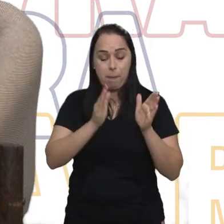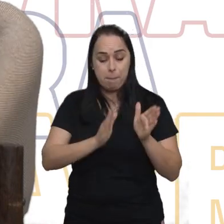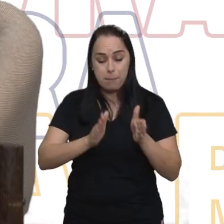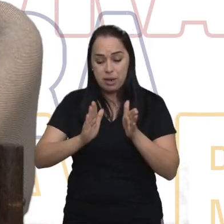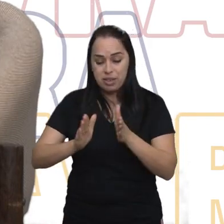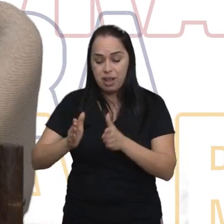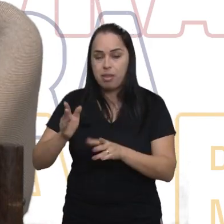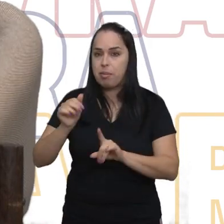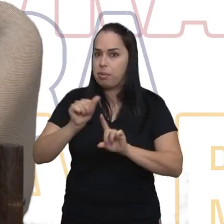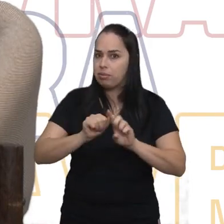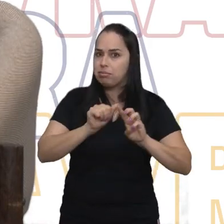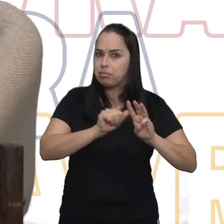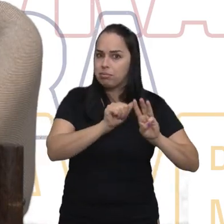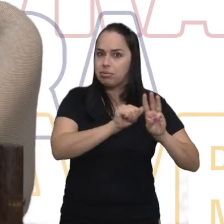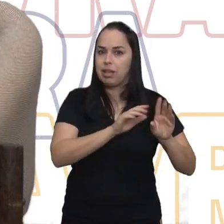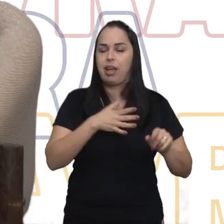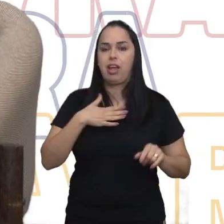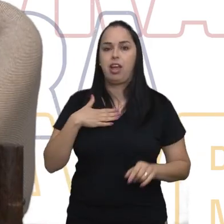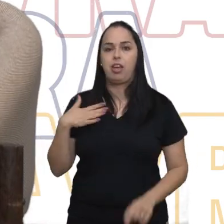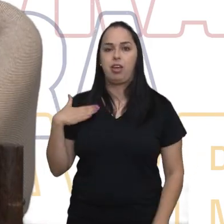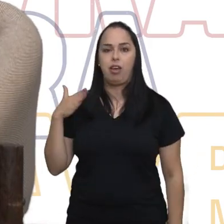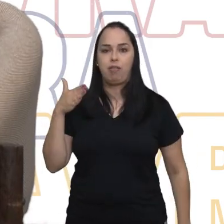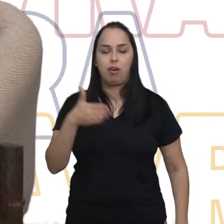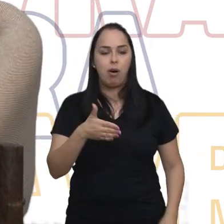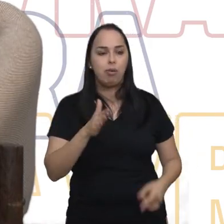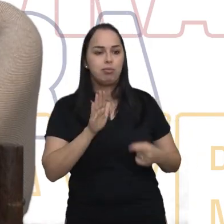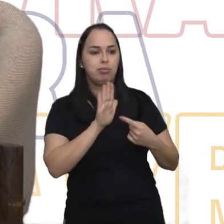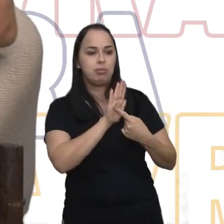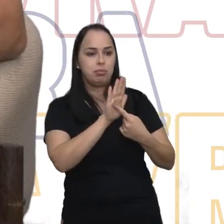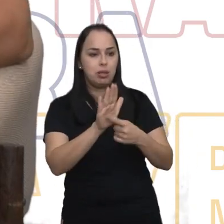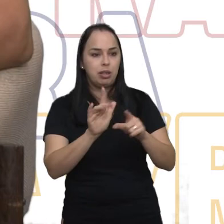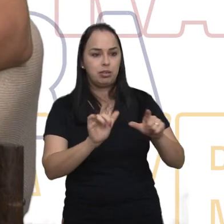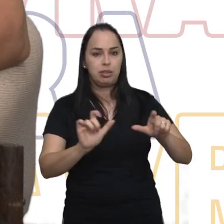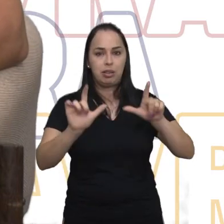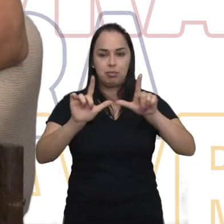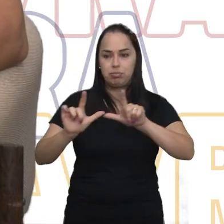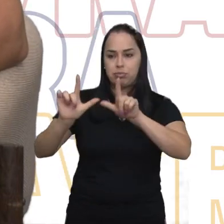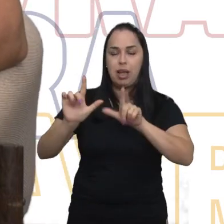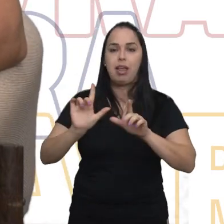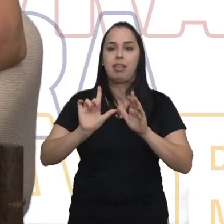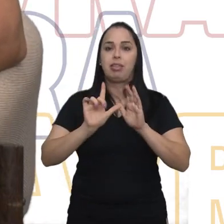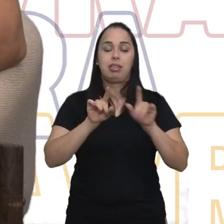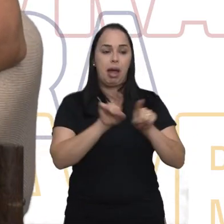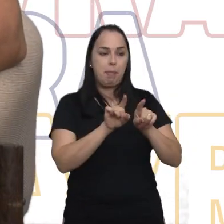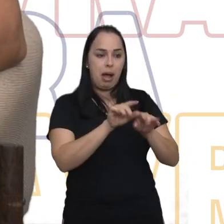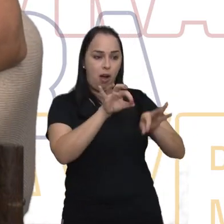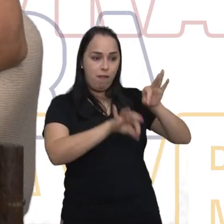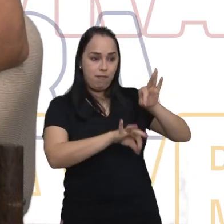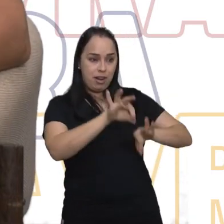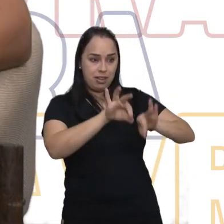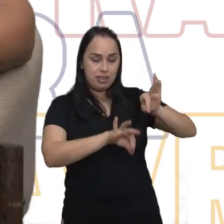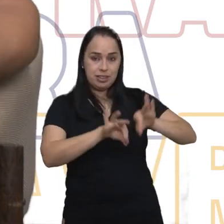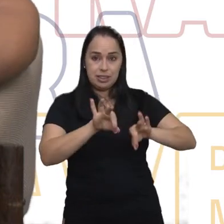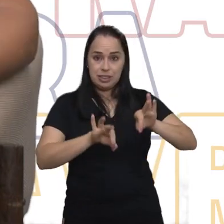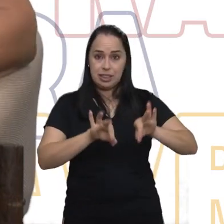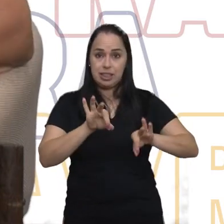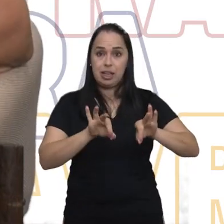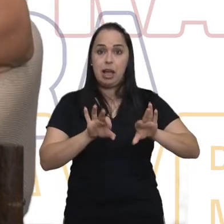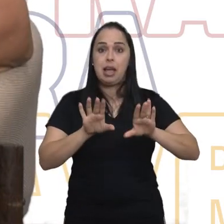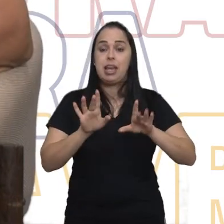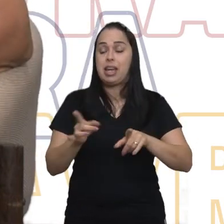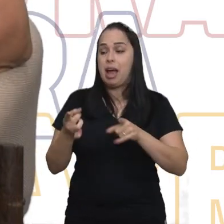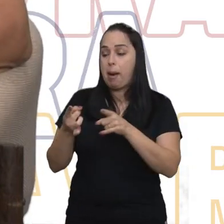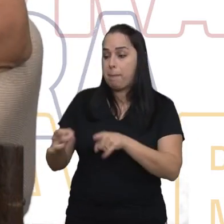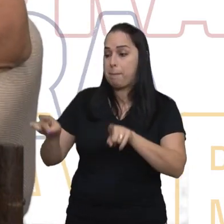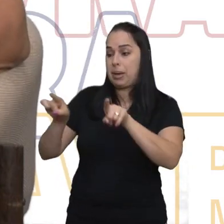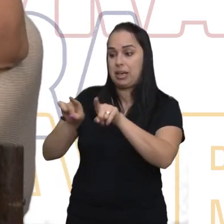Então eu faço as exposições, eu faço as oficinas e toda a parte de parceria vem